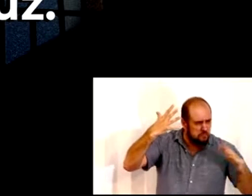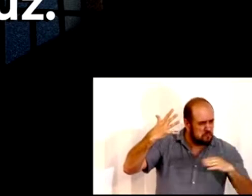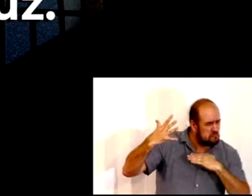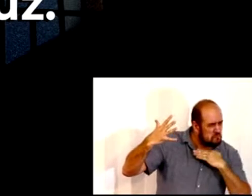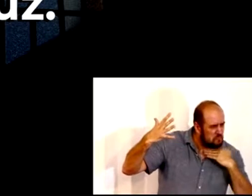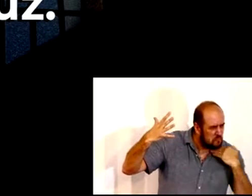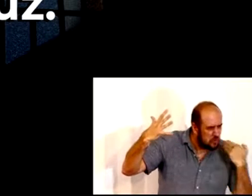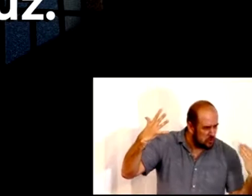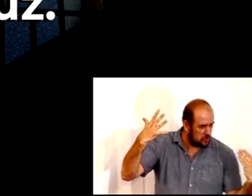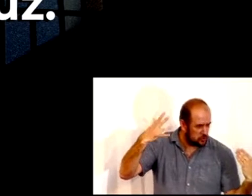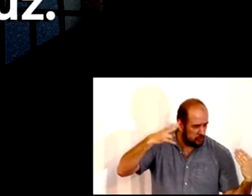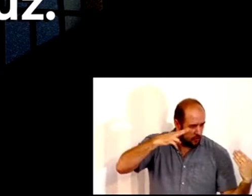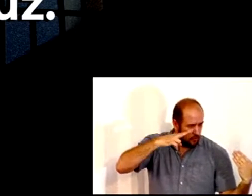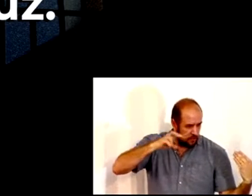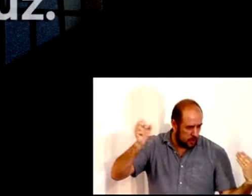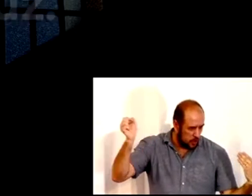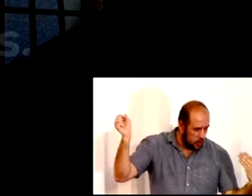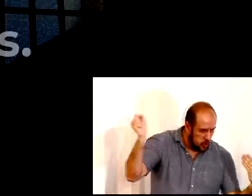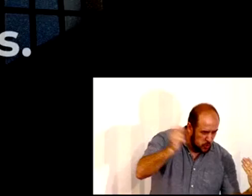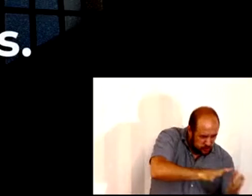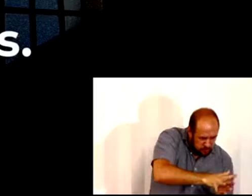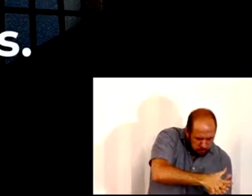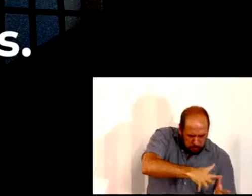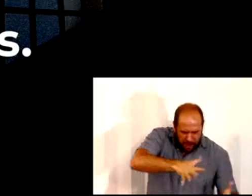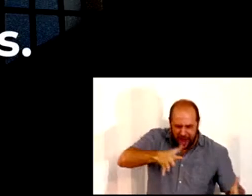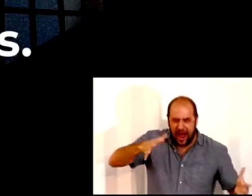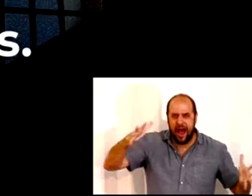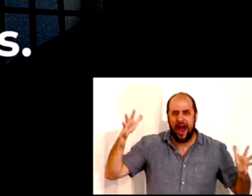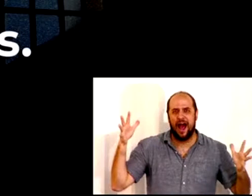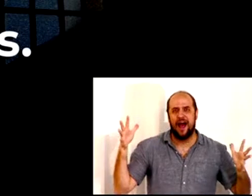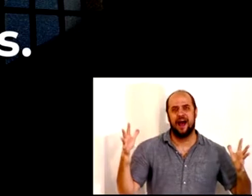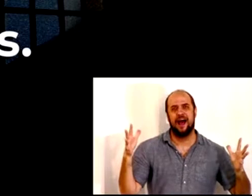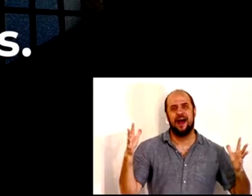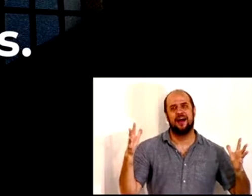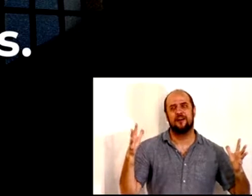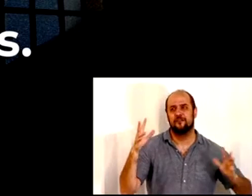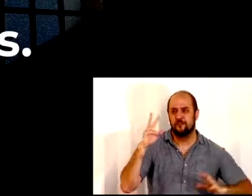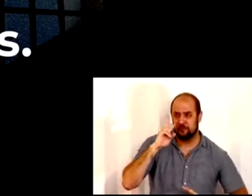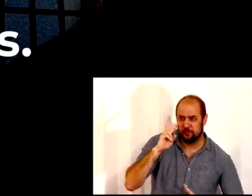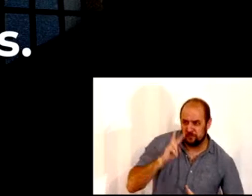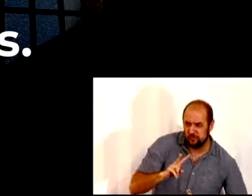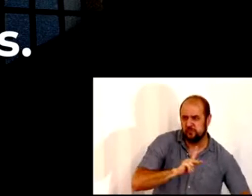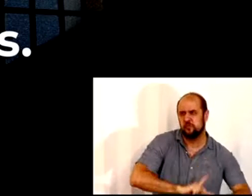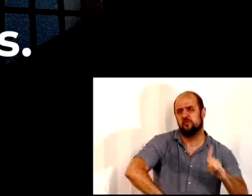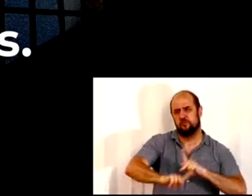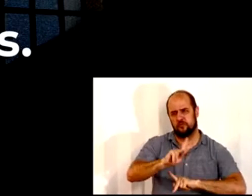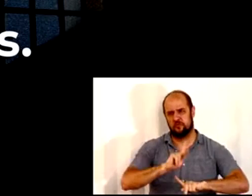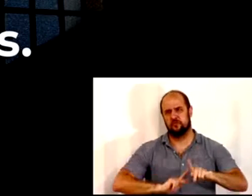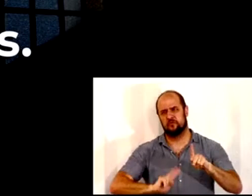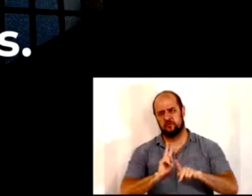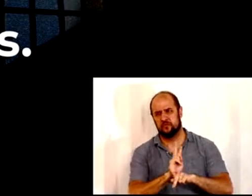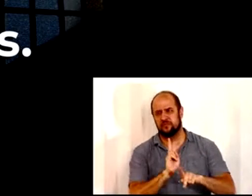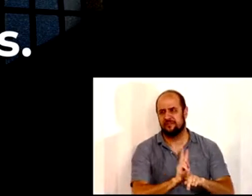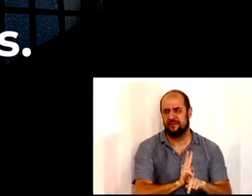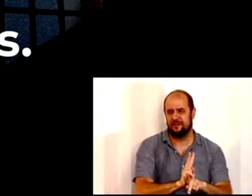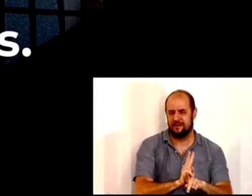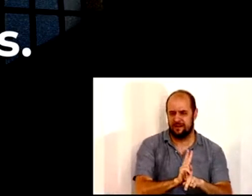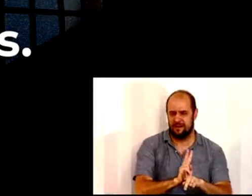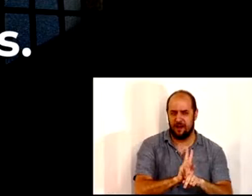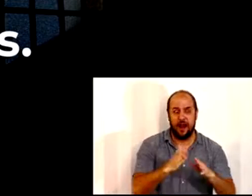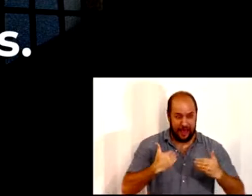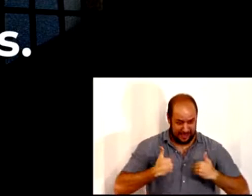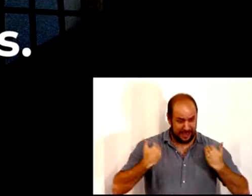morte, resplandeceu-lhes a luz. Tens multiplicado este povo, a alegria lhe